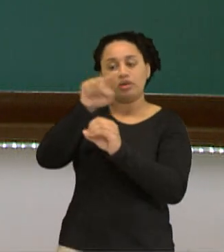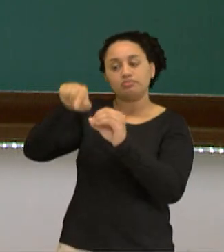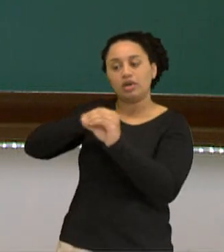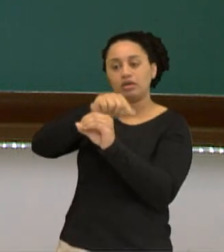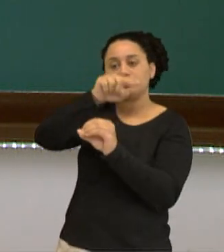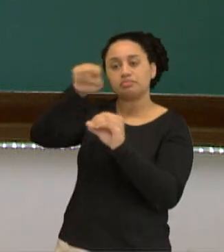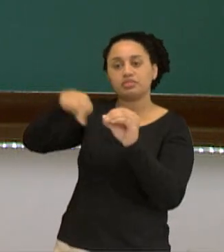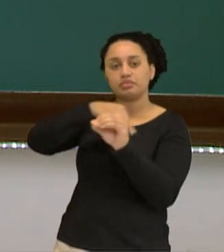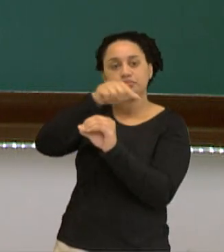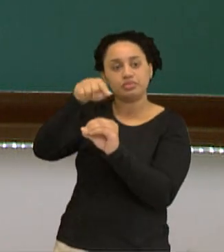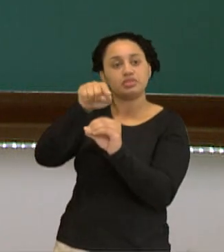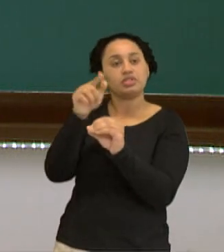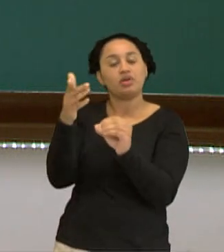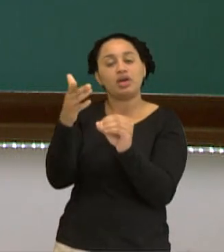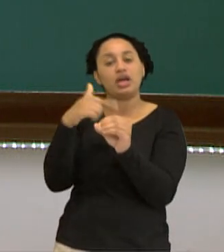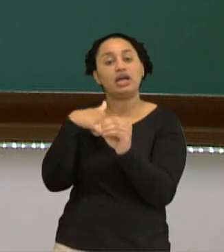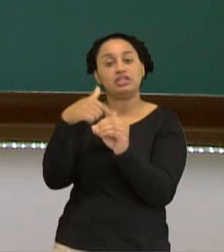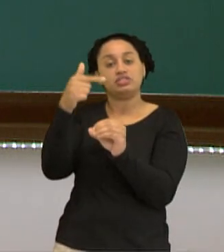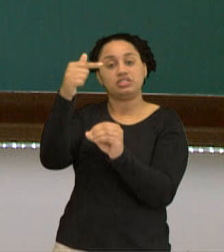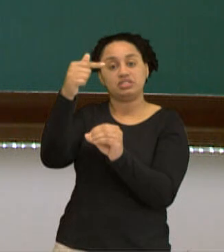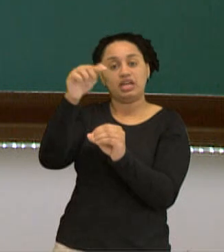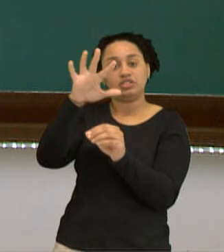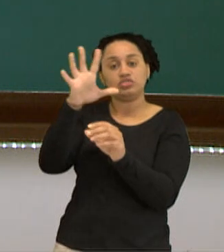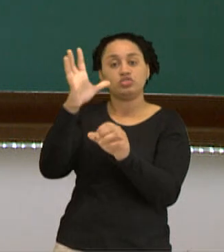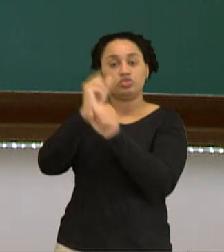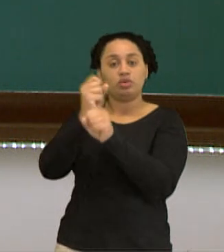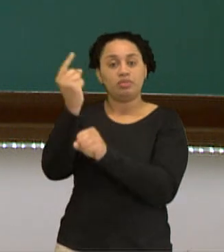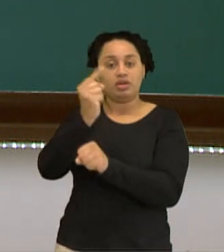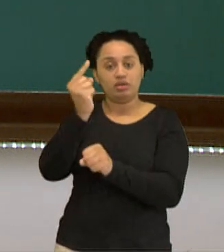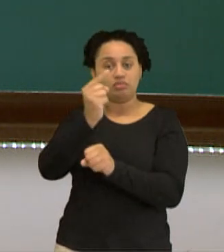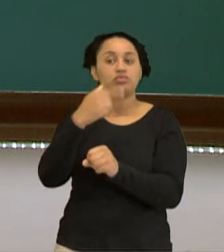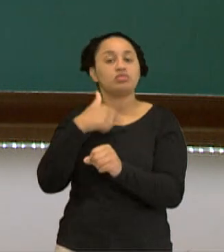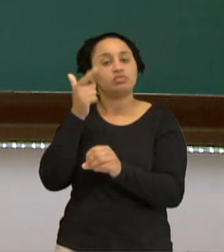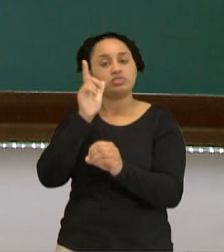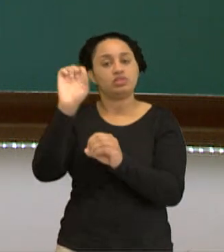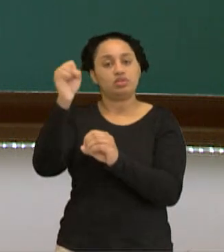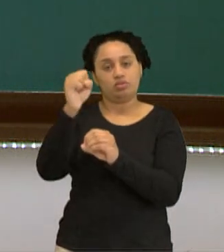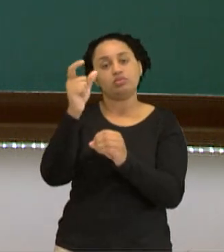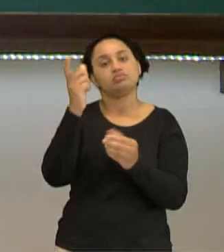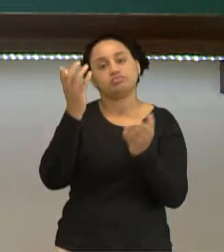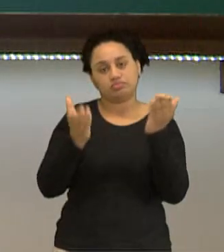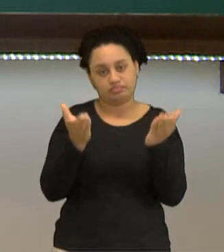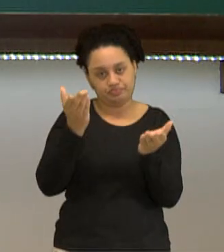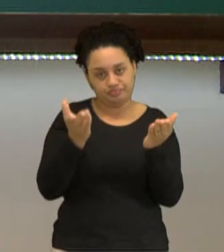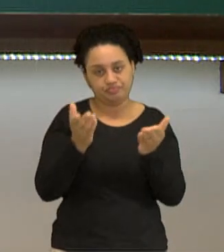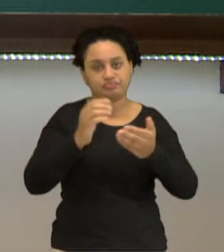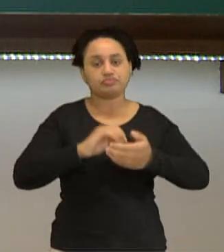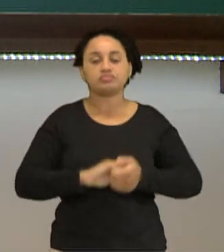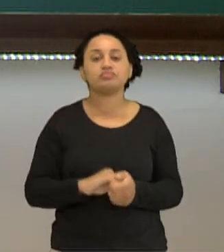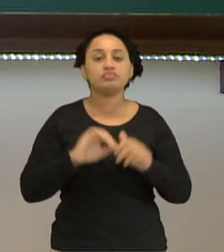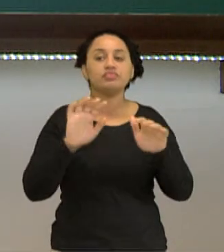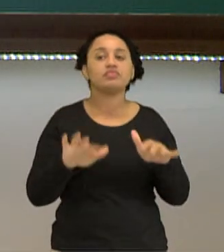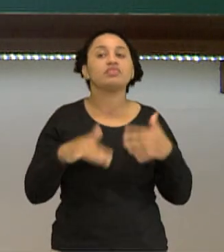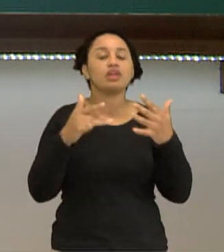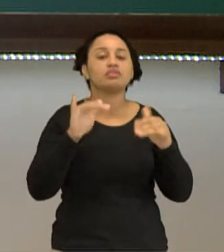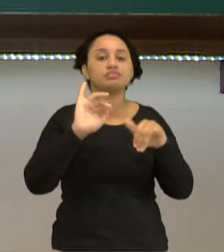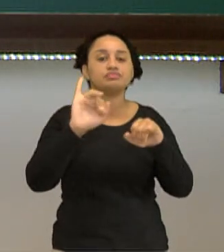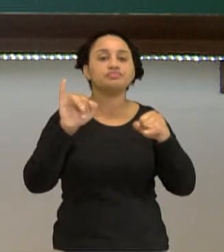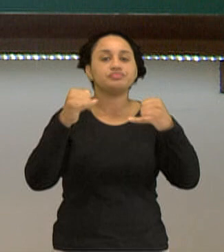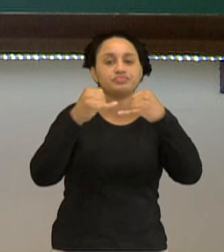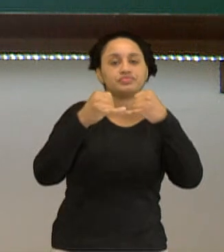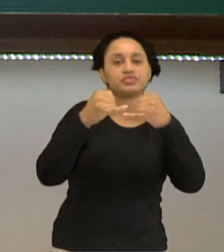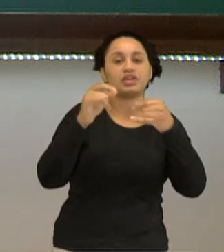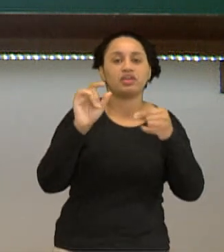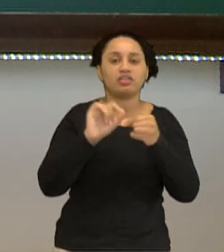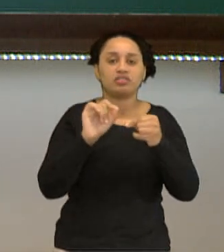cloro ganhou um elétron, tinha 7 na última camada, na camada de valência, agora ficou com 8, estável. Portanto, essa ligação